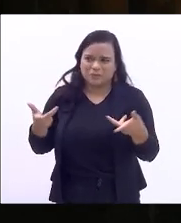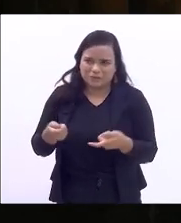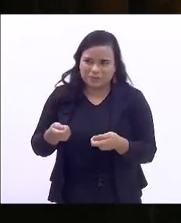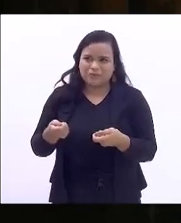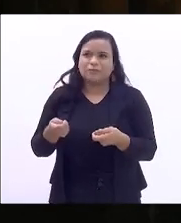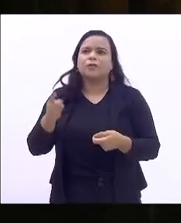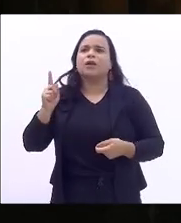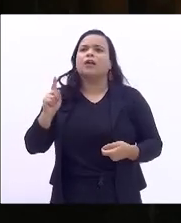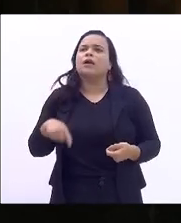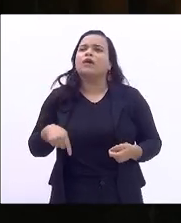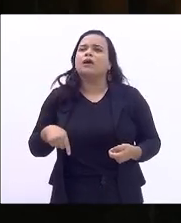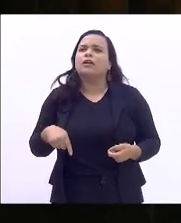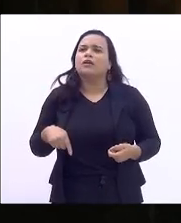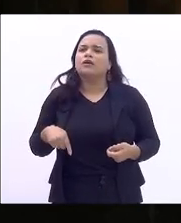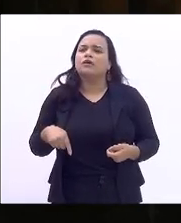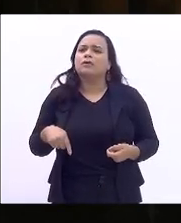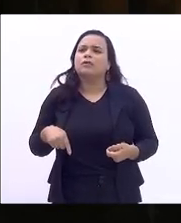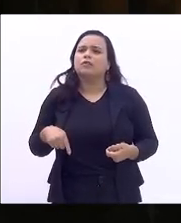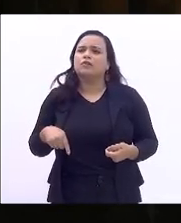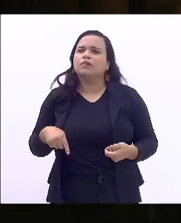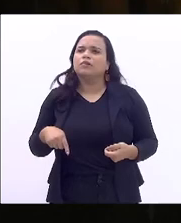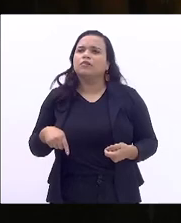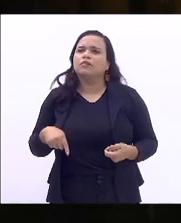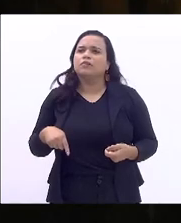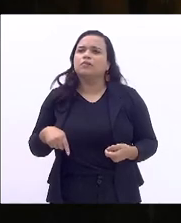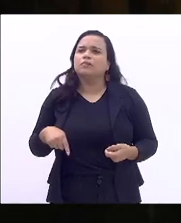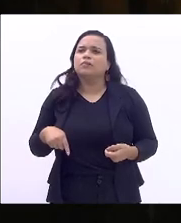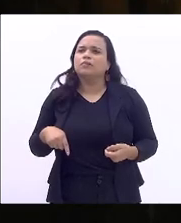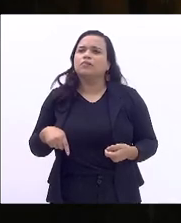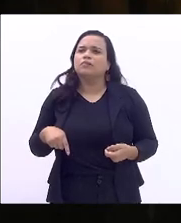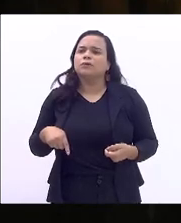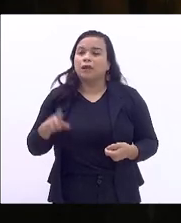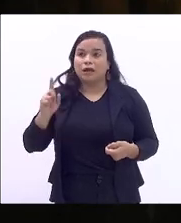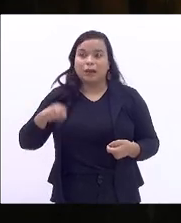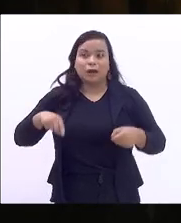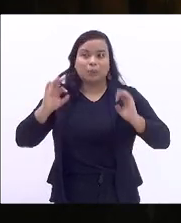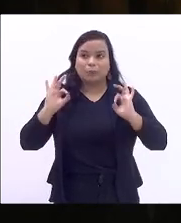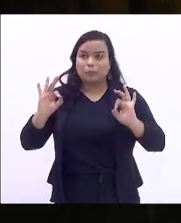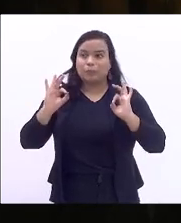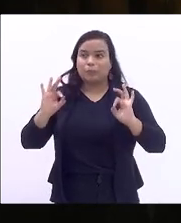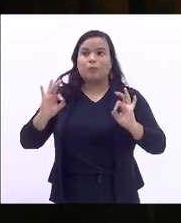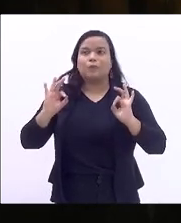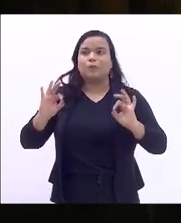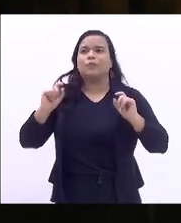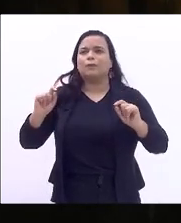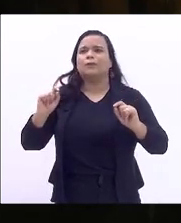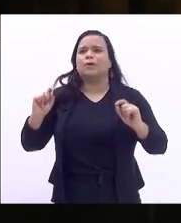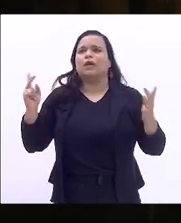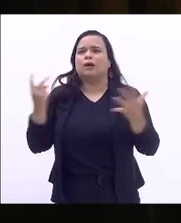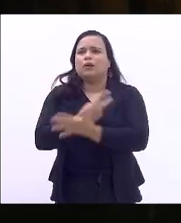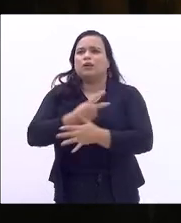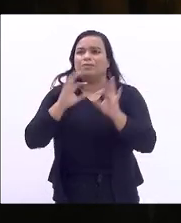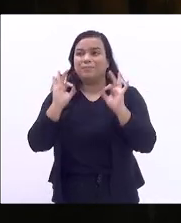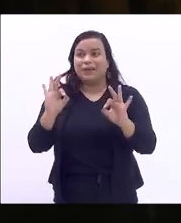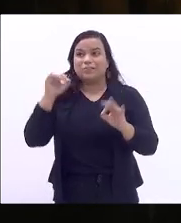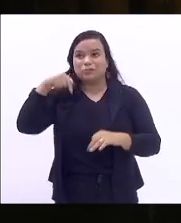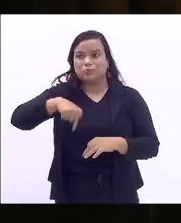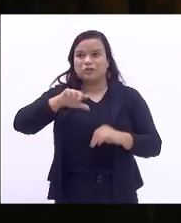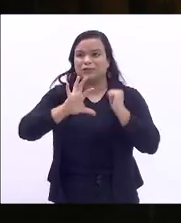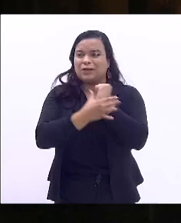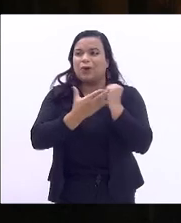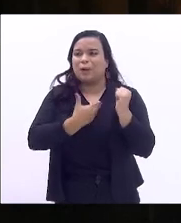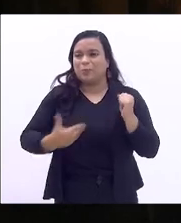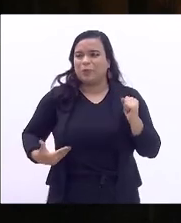que é é um ápice do que realmente acontece na nossa